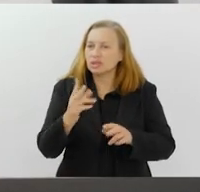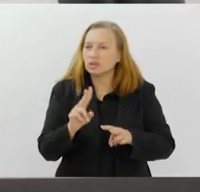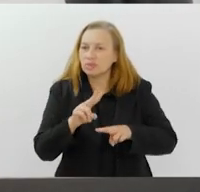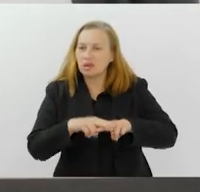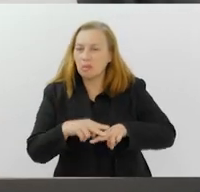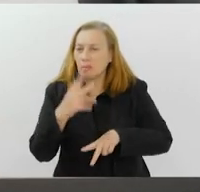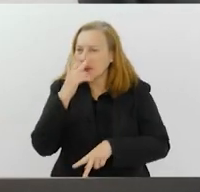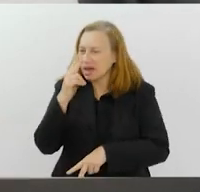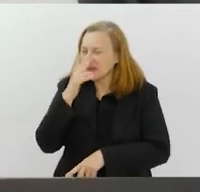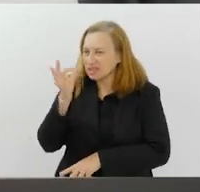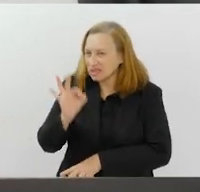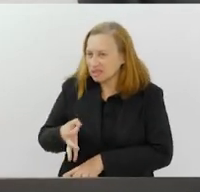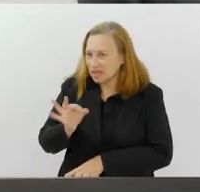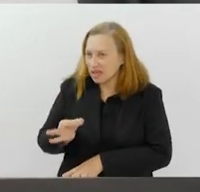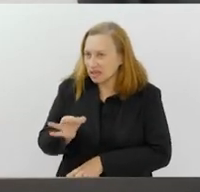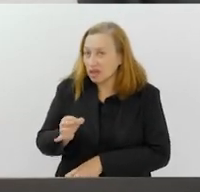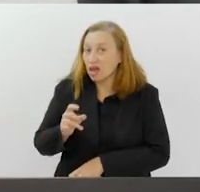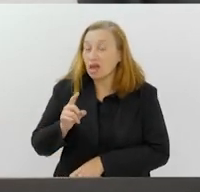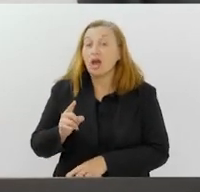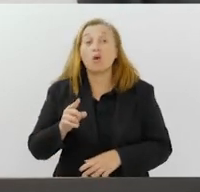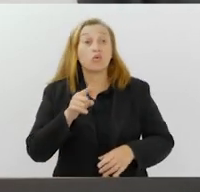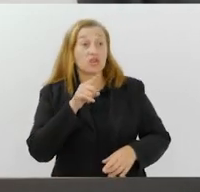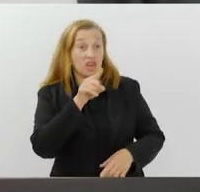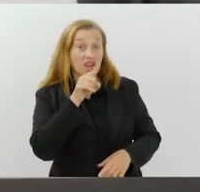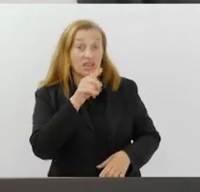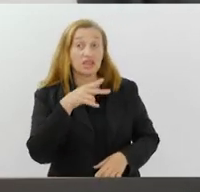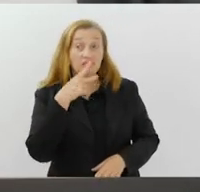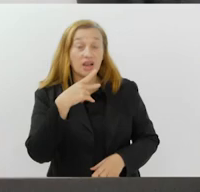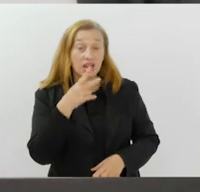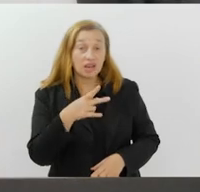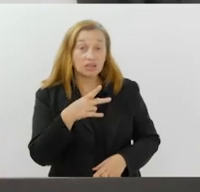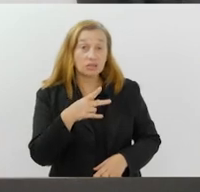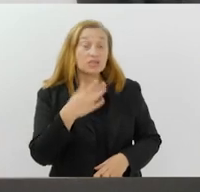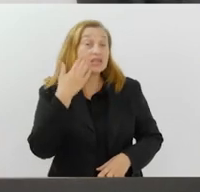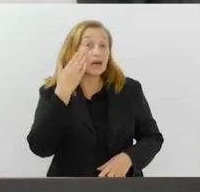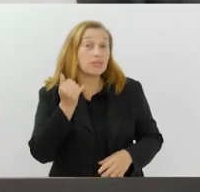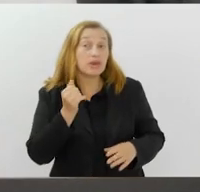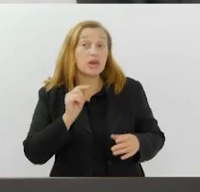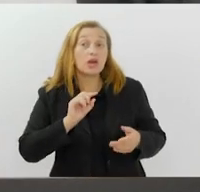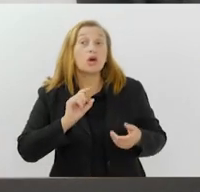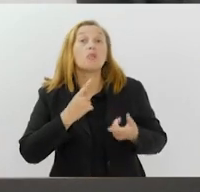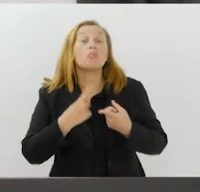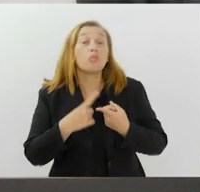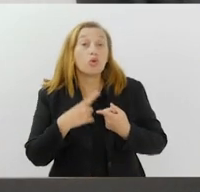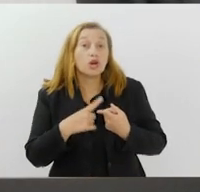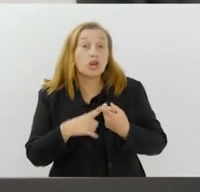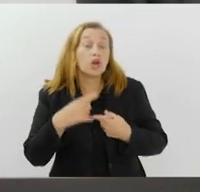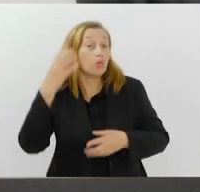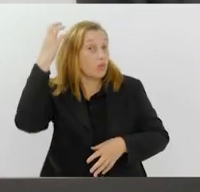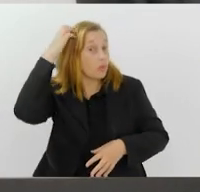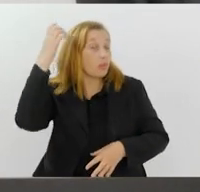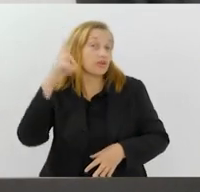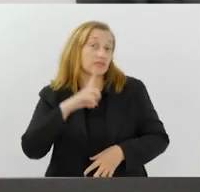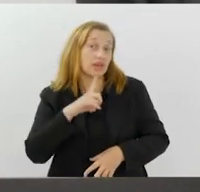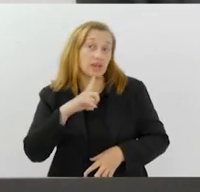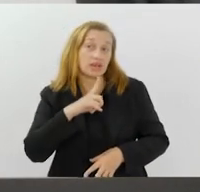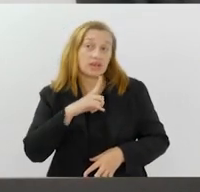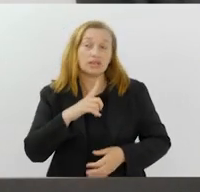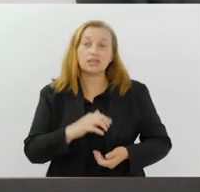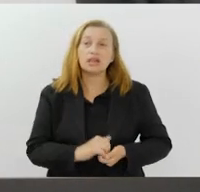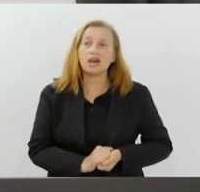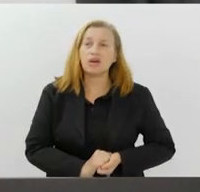tá querendo dizer é a posterior a gente saber de que que essas pessoas eh foram condenadas Por que essas pessoas foram condenadas